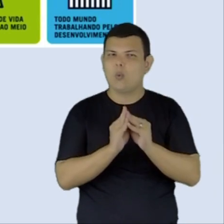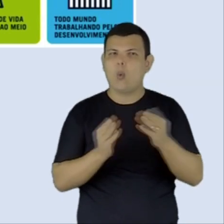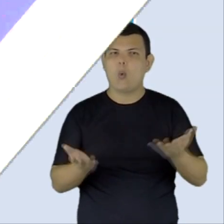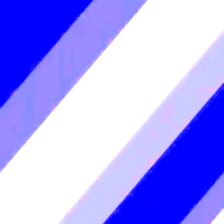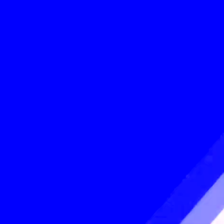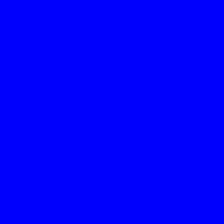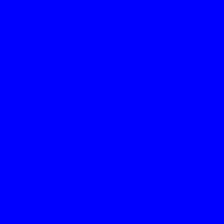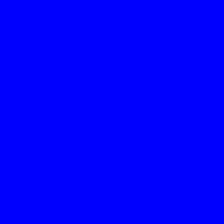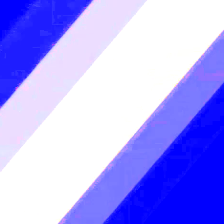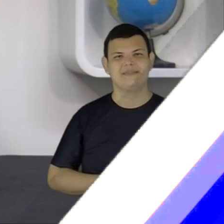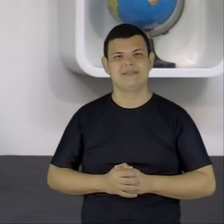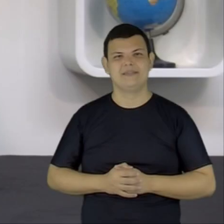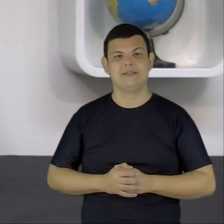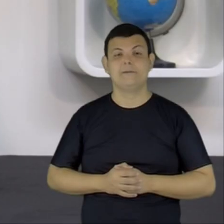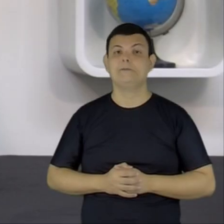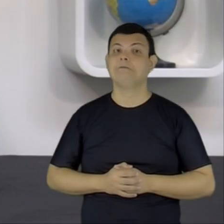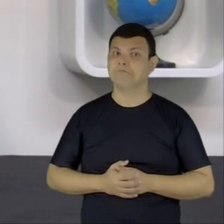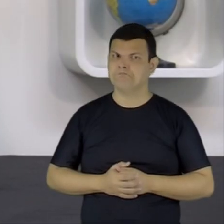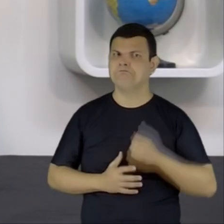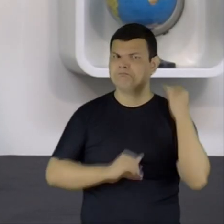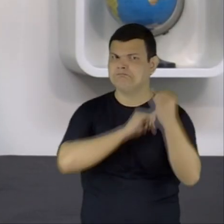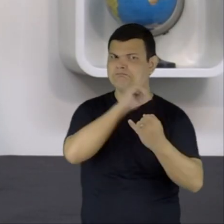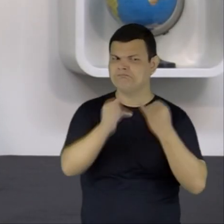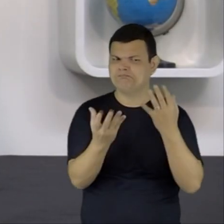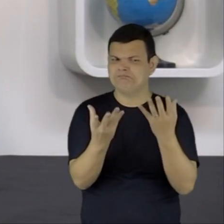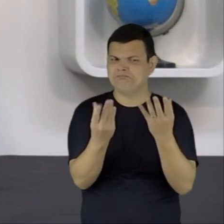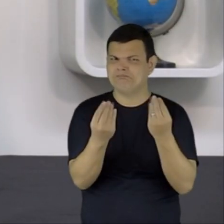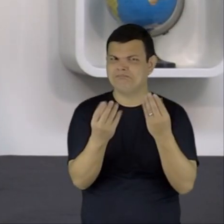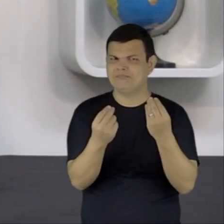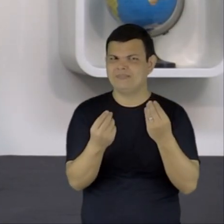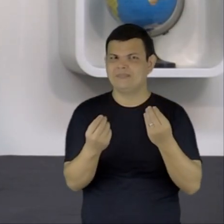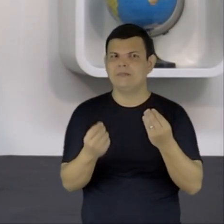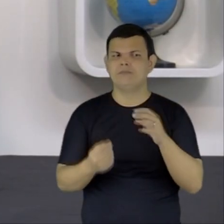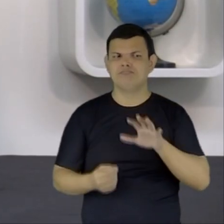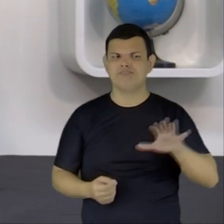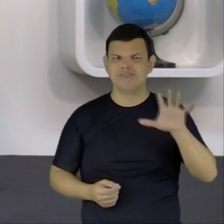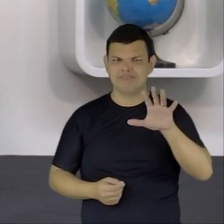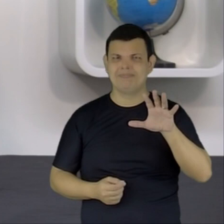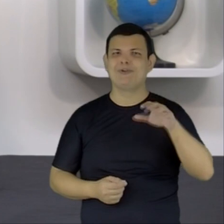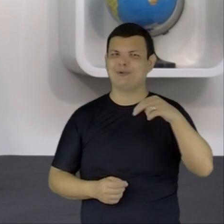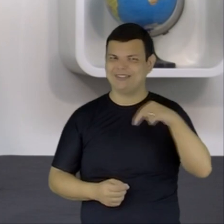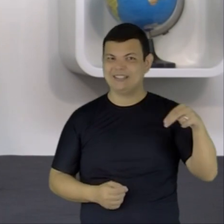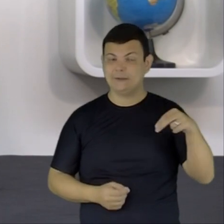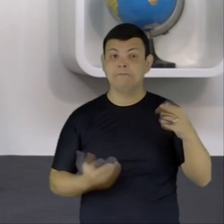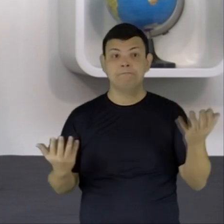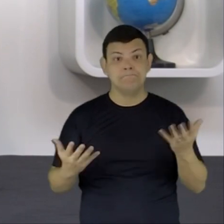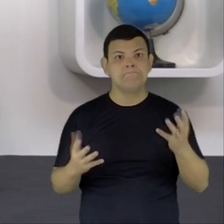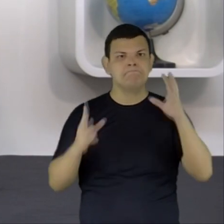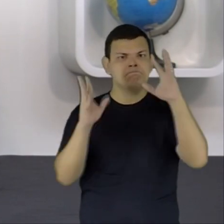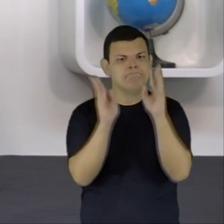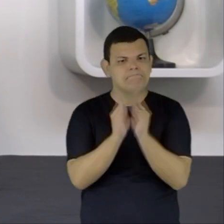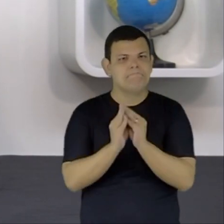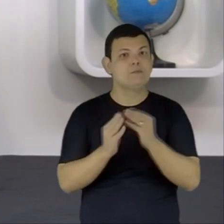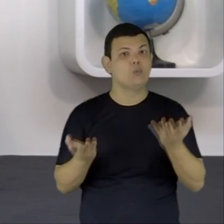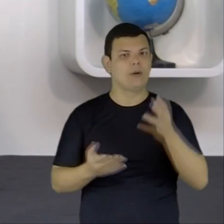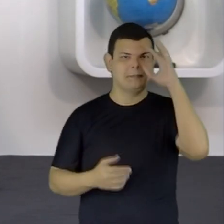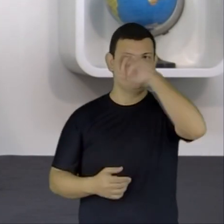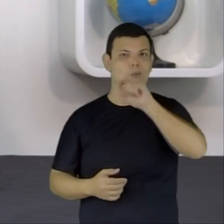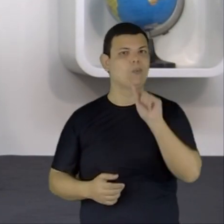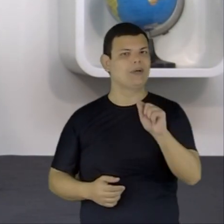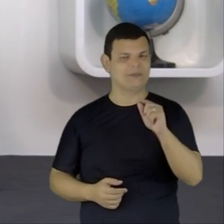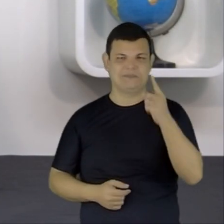nossa aula de hoje. Quantas informações, né, pessoal, sobre a nossa linda região Nordeste. Então, vamos revisar o que nós aprendemos na aula de